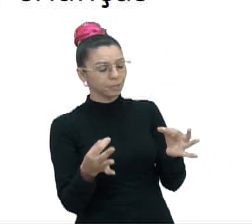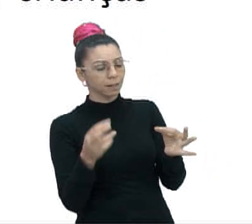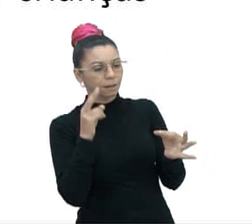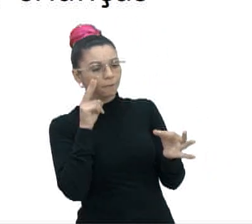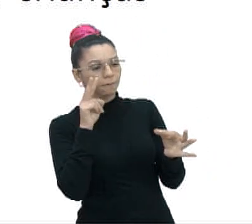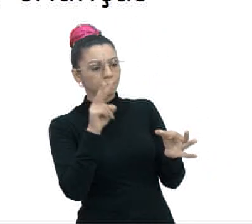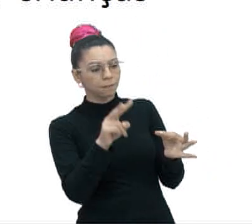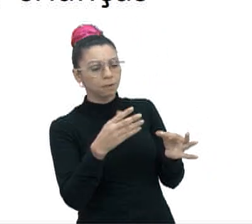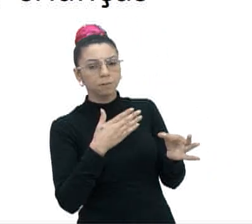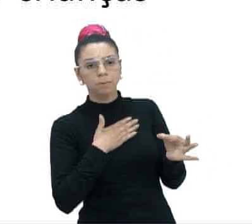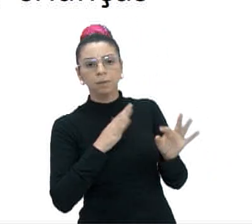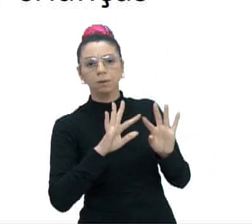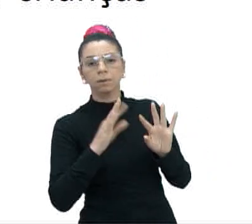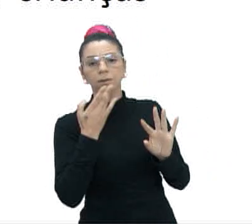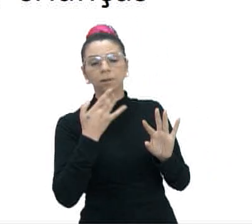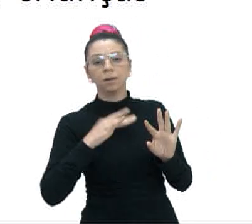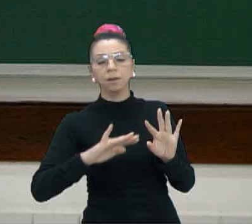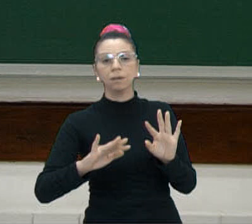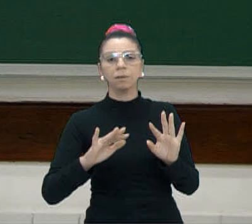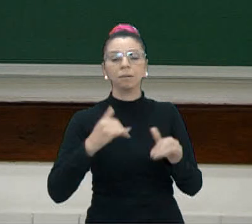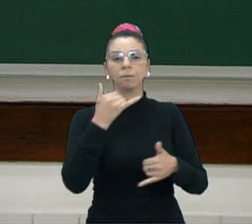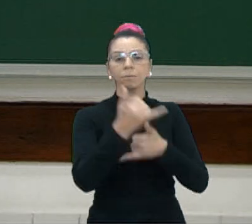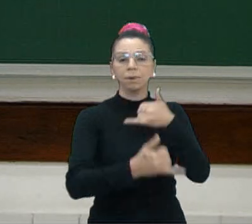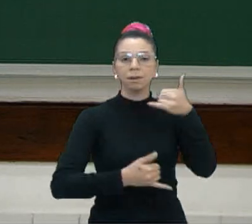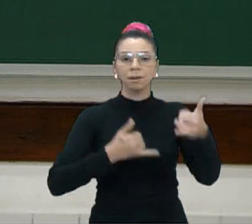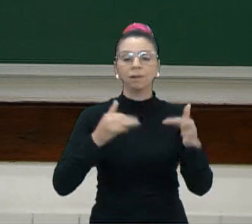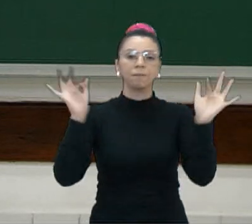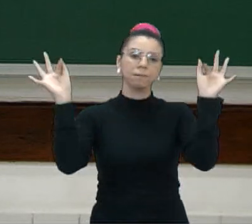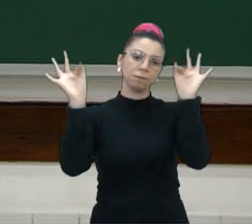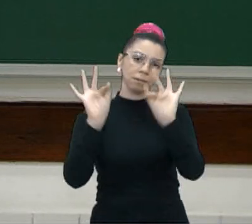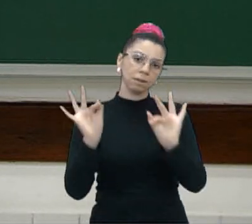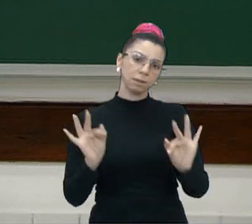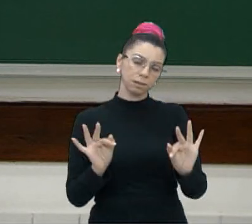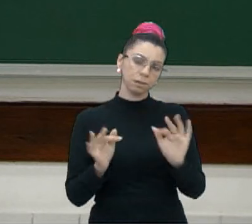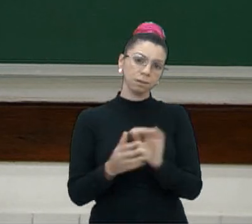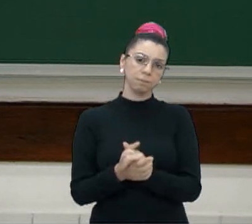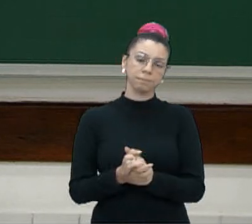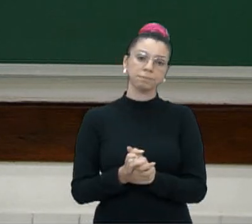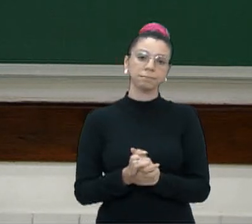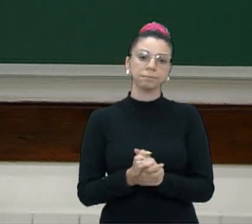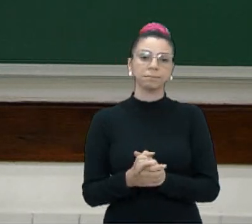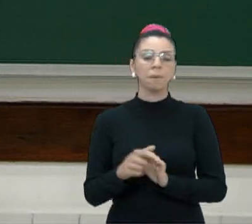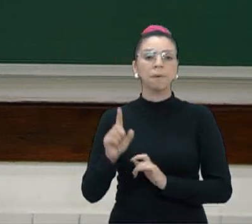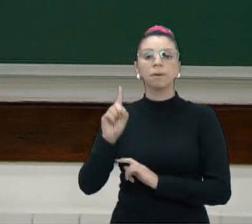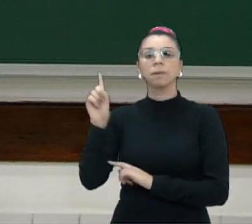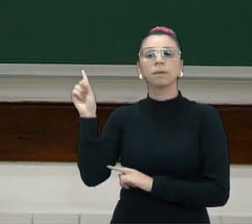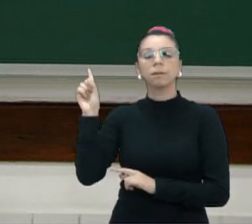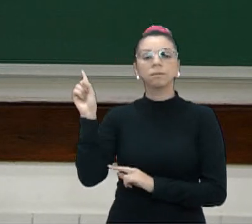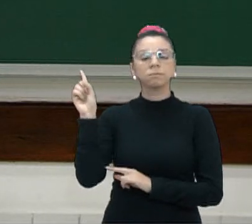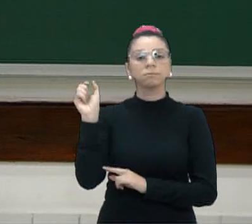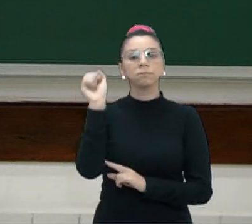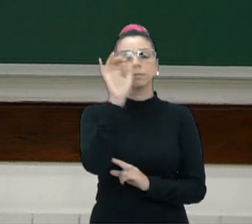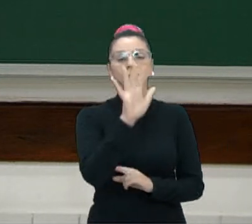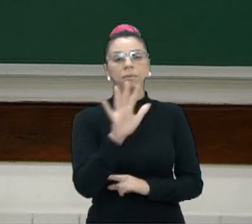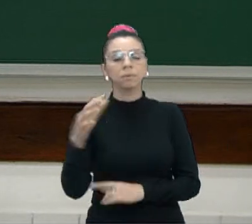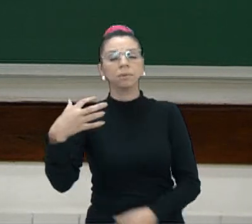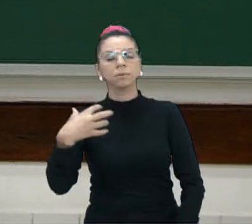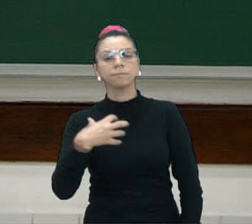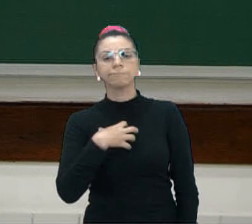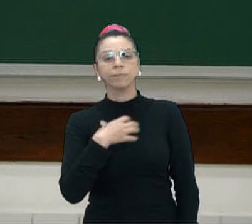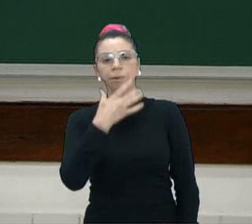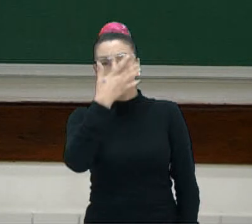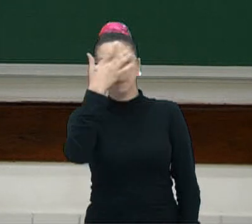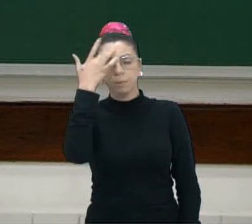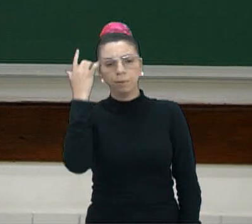brincarem, felizes, assim como eu. Então, aquelas imagens trouxeram esse sentimento de alguém